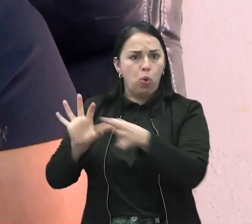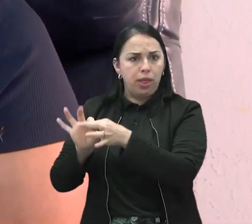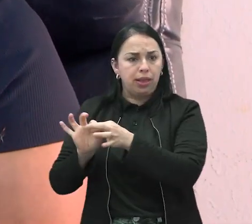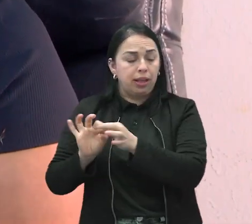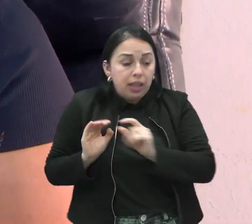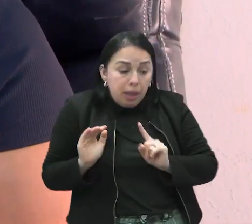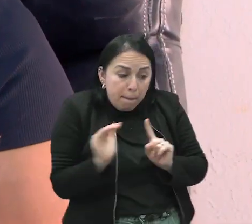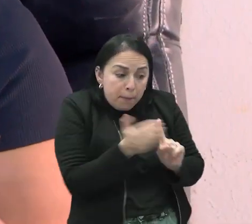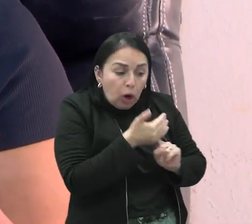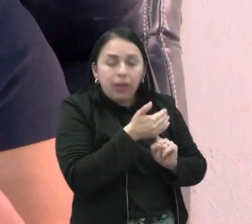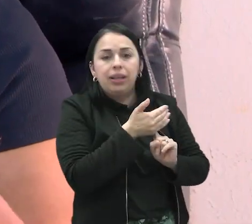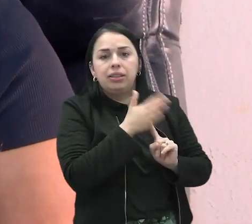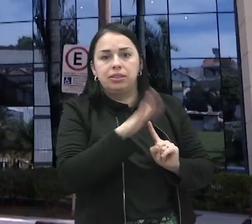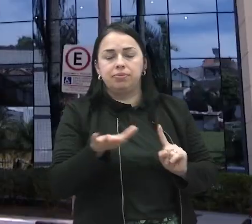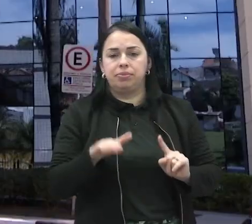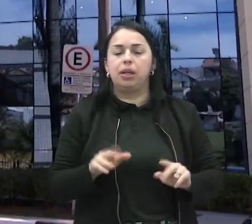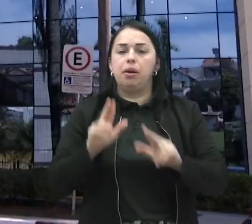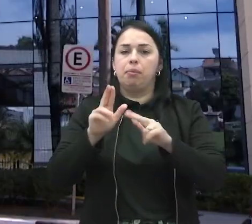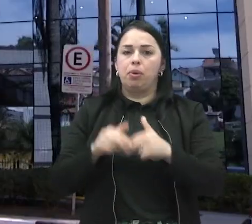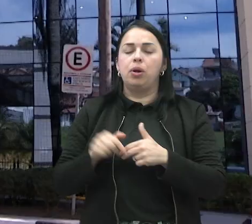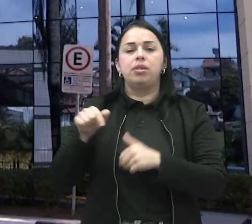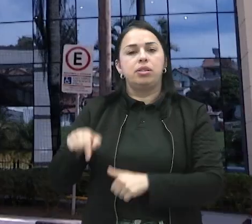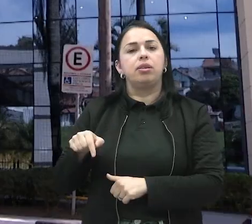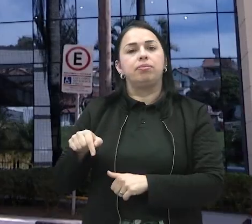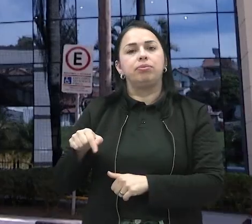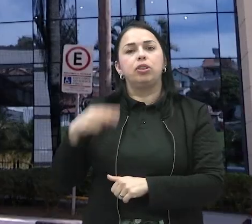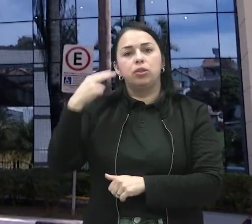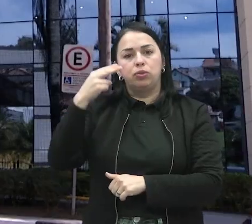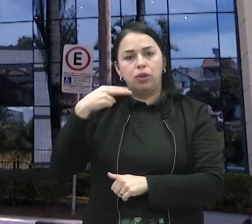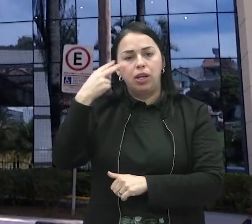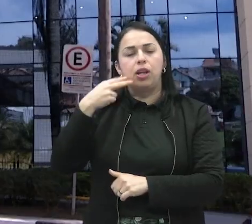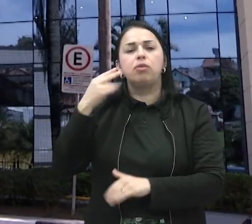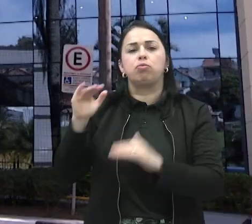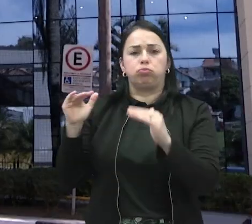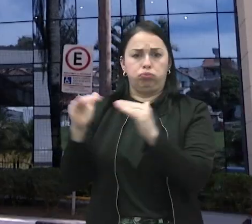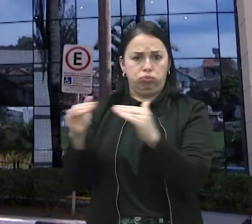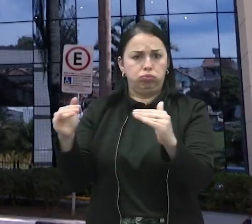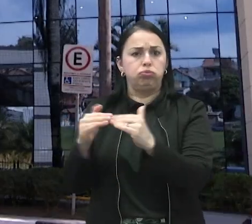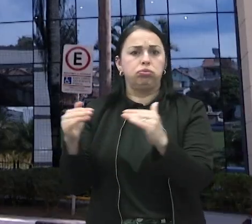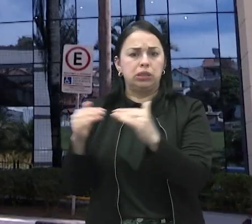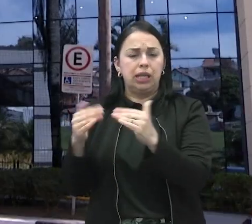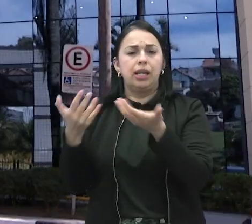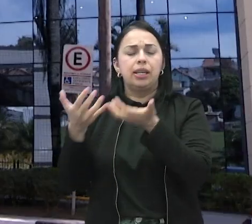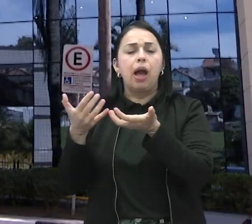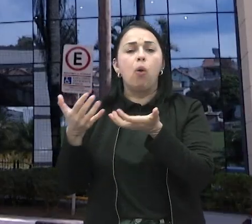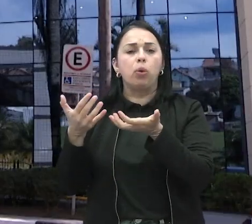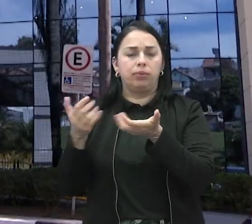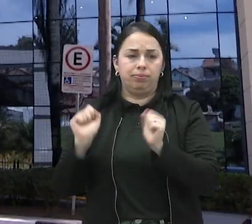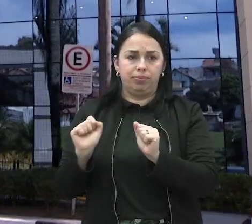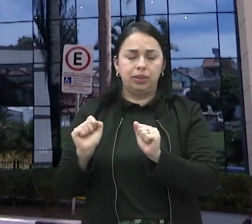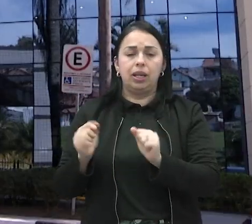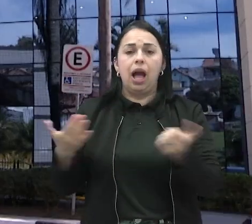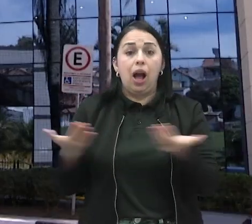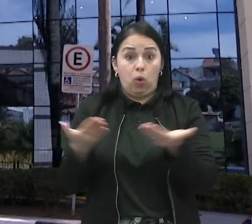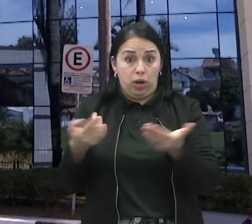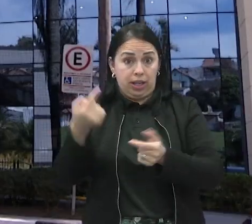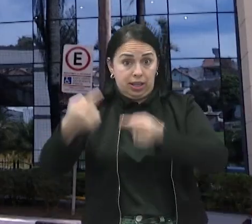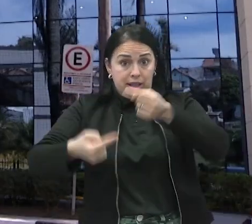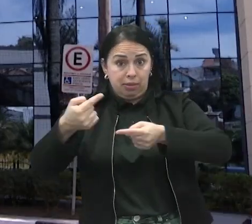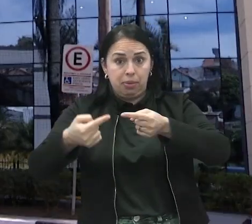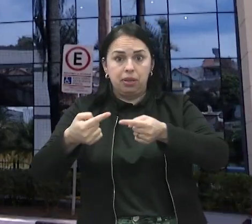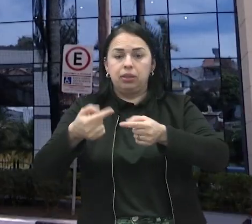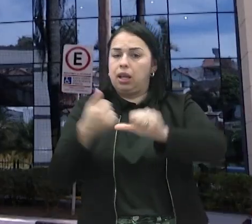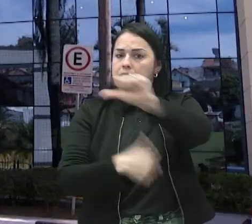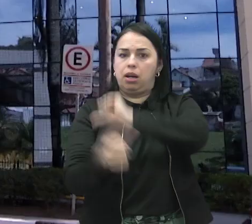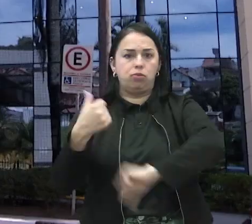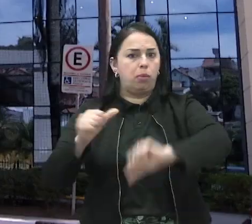fortalece a proteção à infância. Visão compartilhada pelo Legislativo, que quer transformar o debate